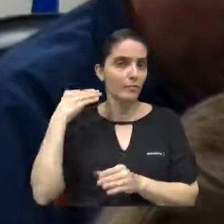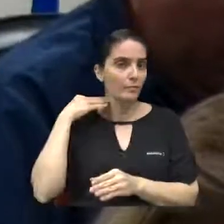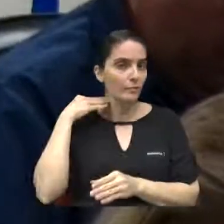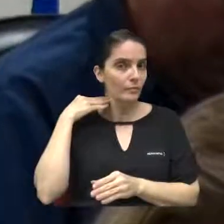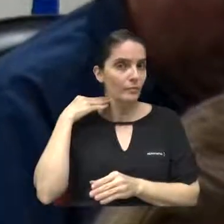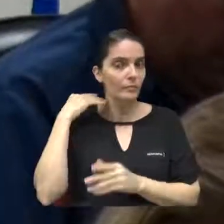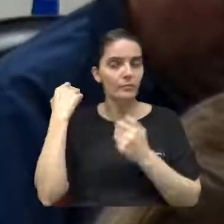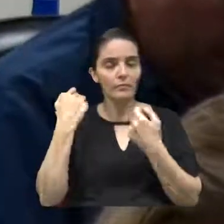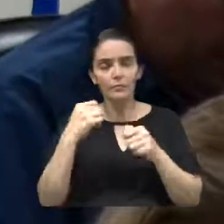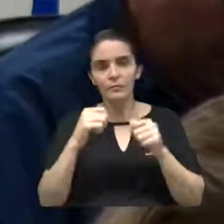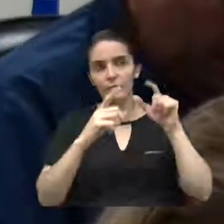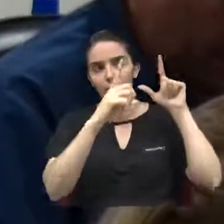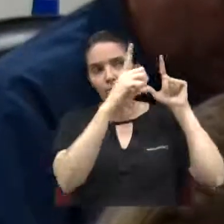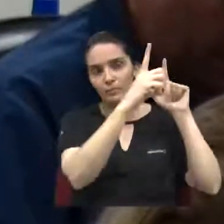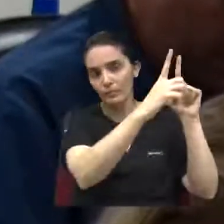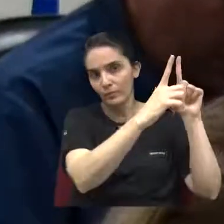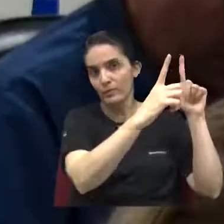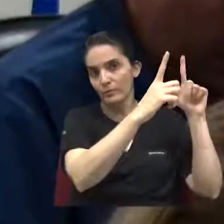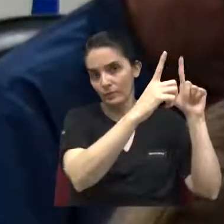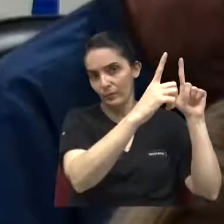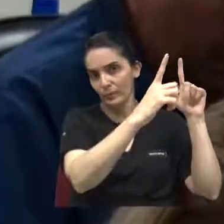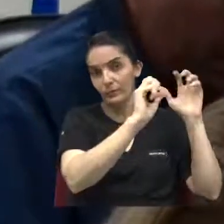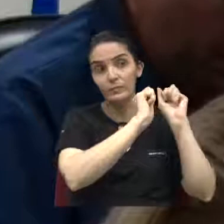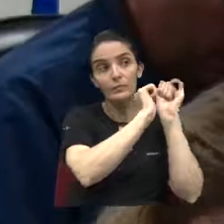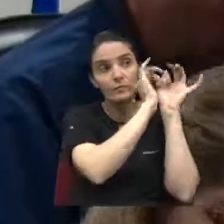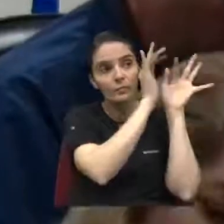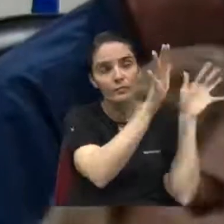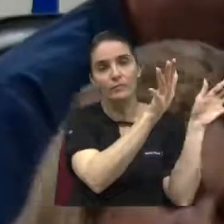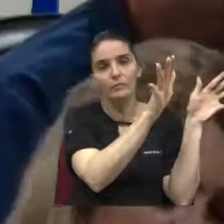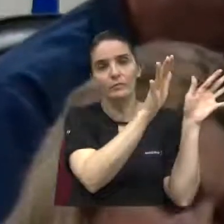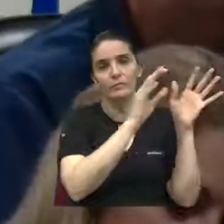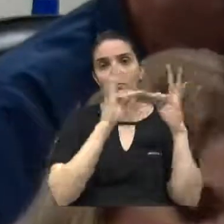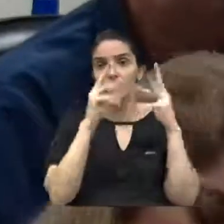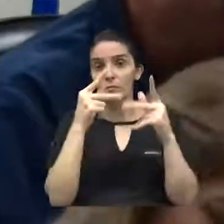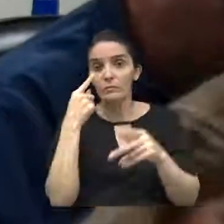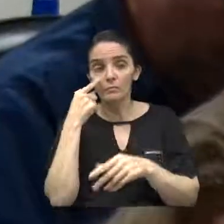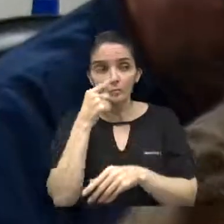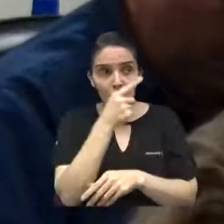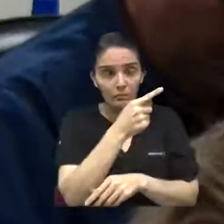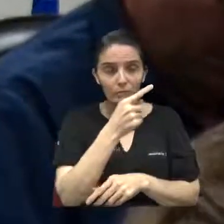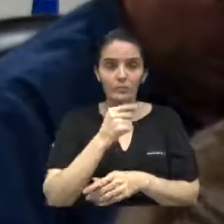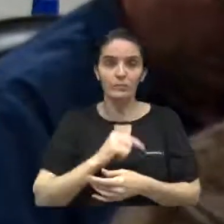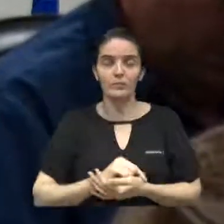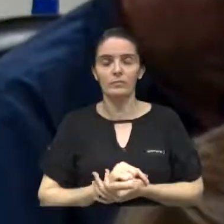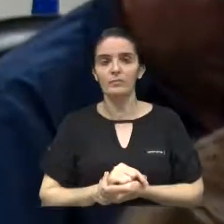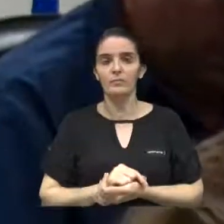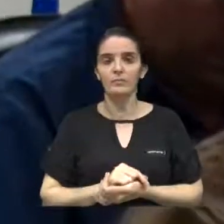afixe nas agências bancárias e de forma clara, senhor presidente, de forma clara